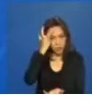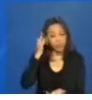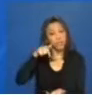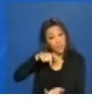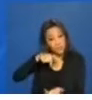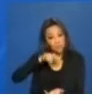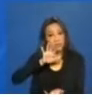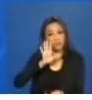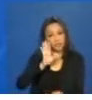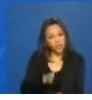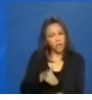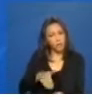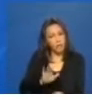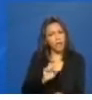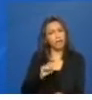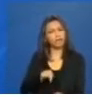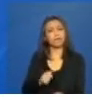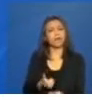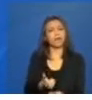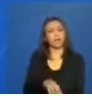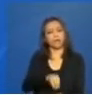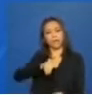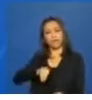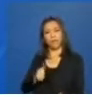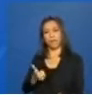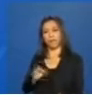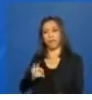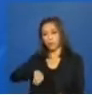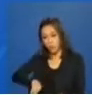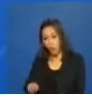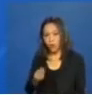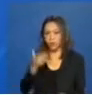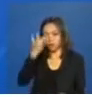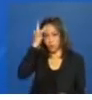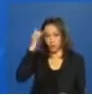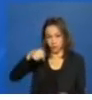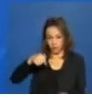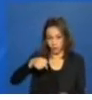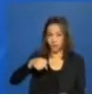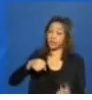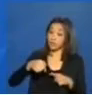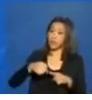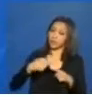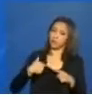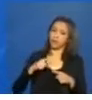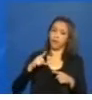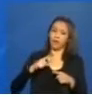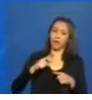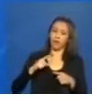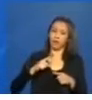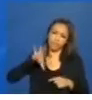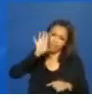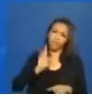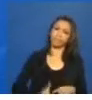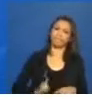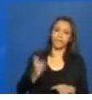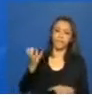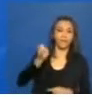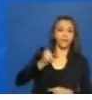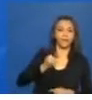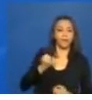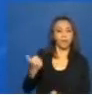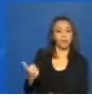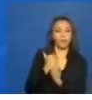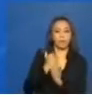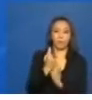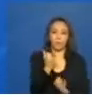identificadas mais de 10 milhões de pessoas que estão habilitadas, elegíveis a receber o auxílio